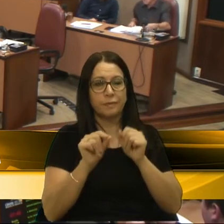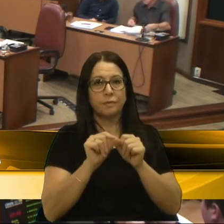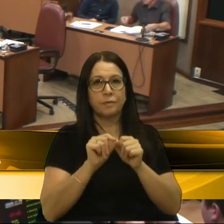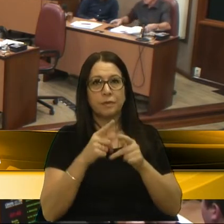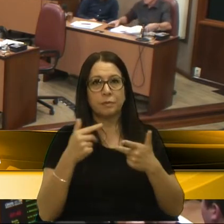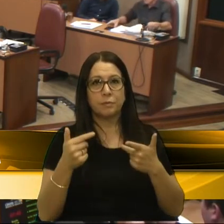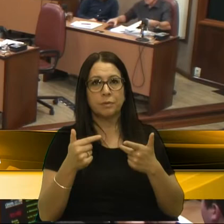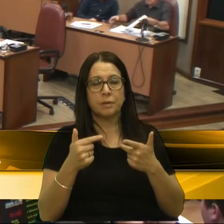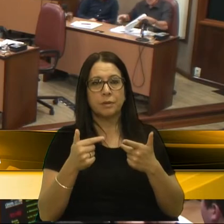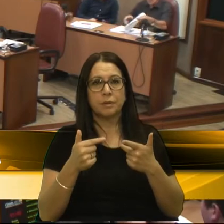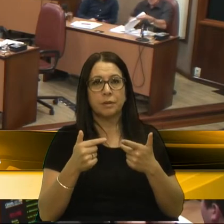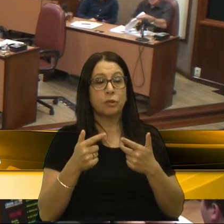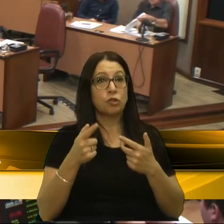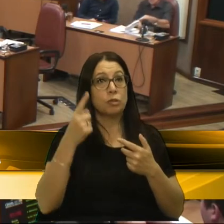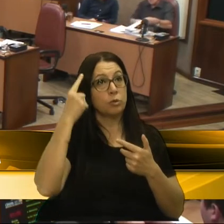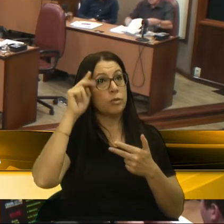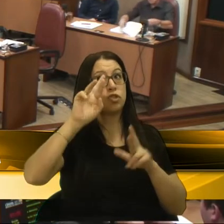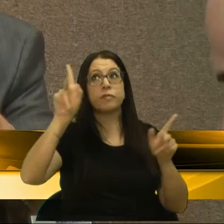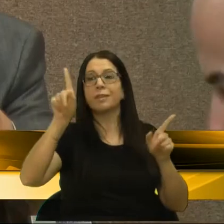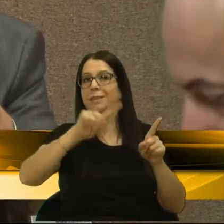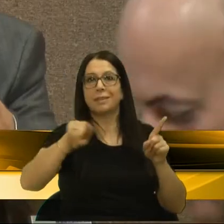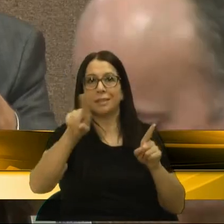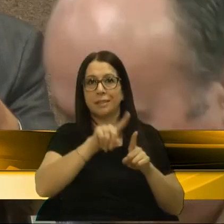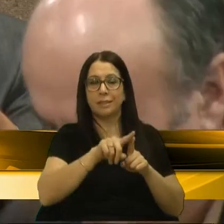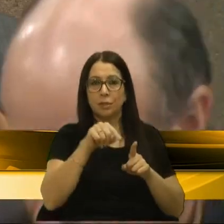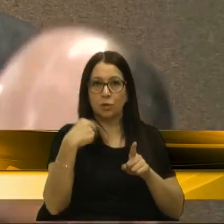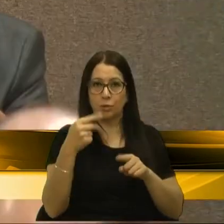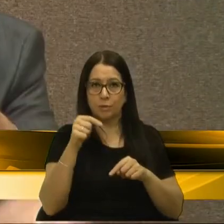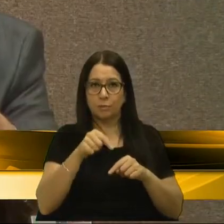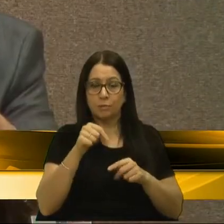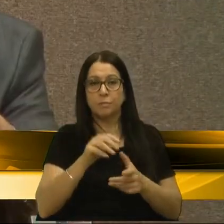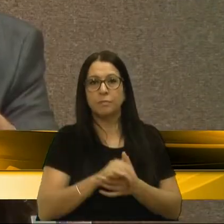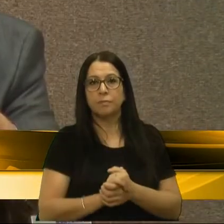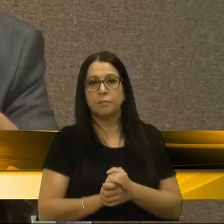de sensacionalismo. Na verdade, nós estamos aqui